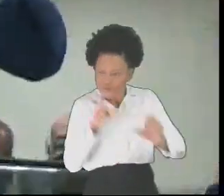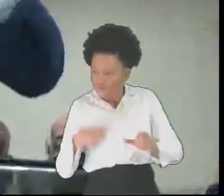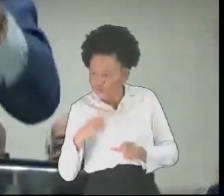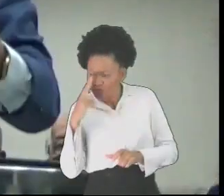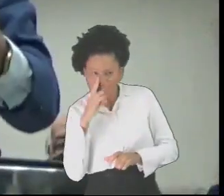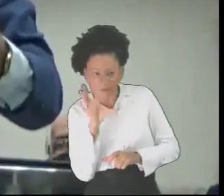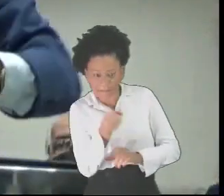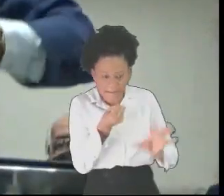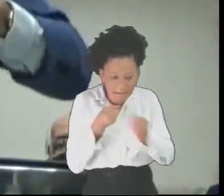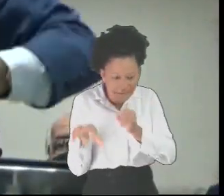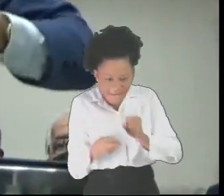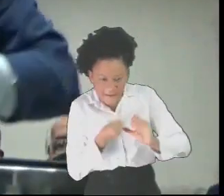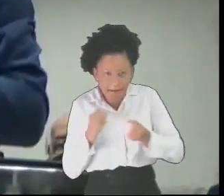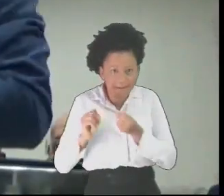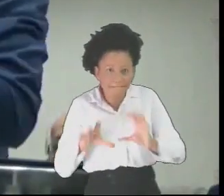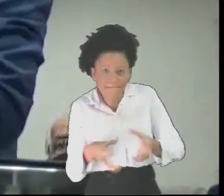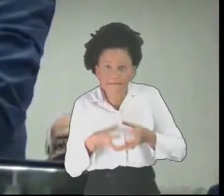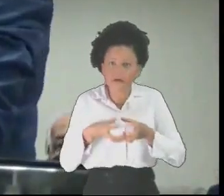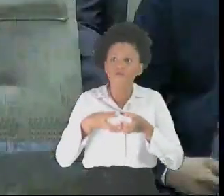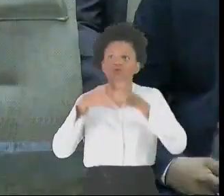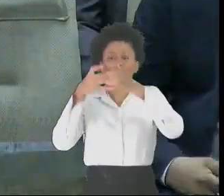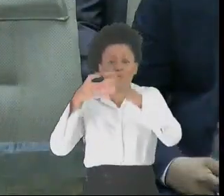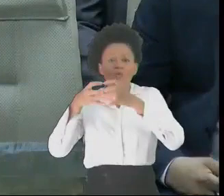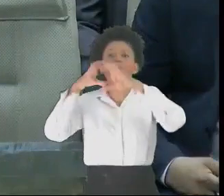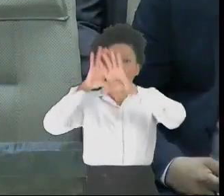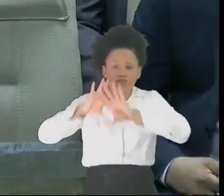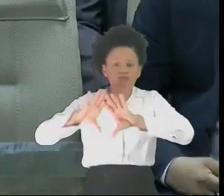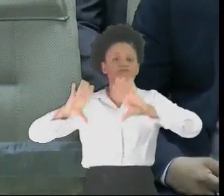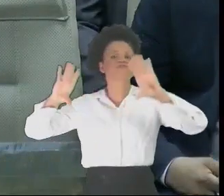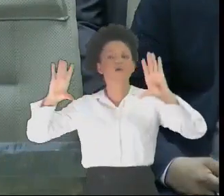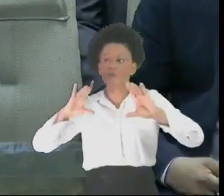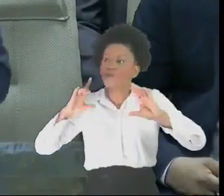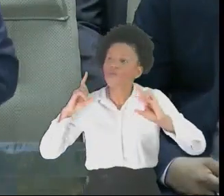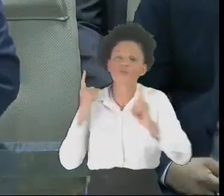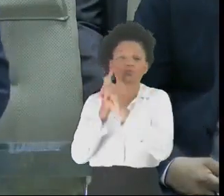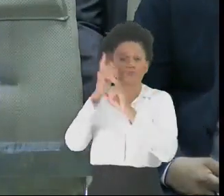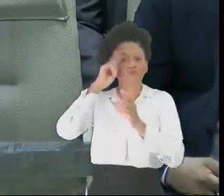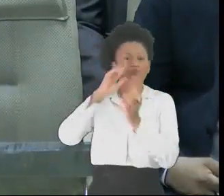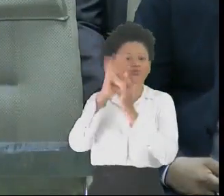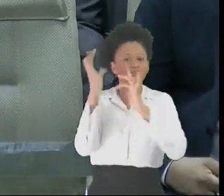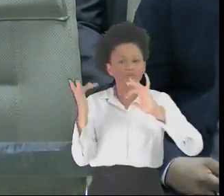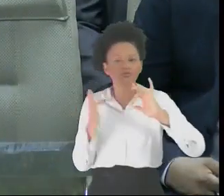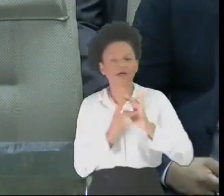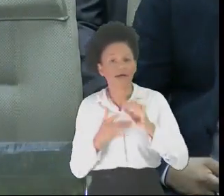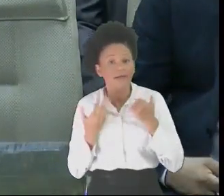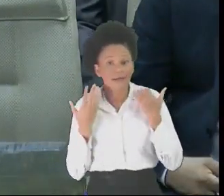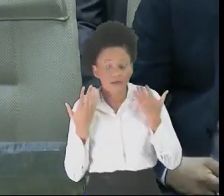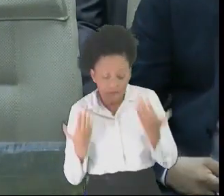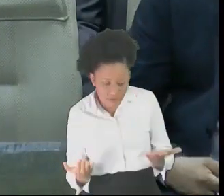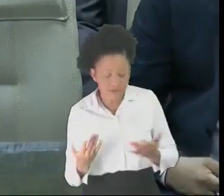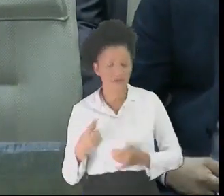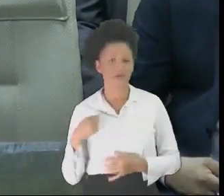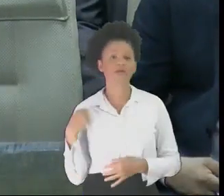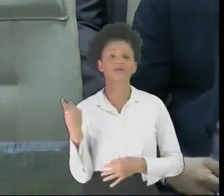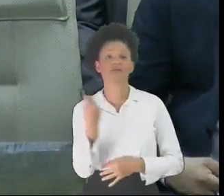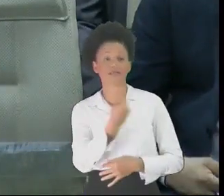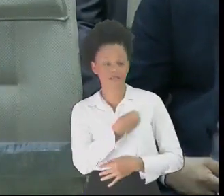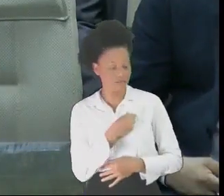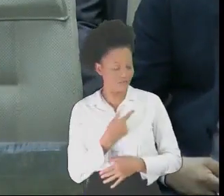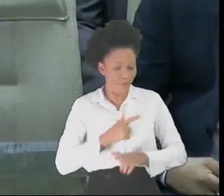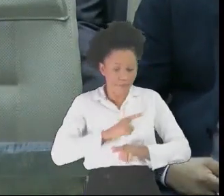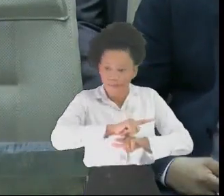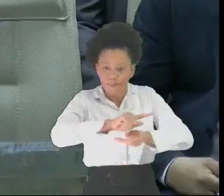for arrebatada, quando o Espírito Santo junto com a igreja subir ao encontro de Cristo, então a nossa